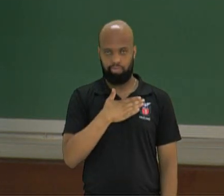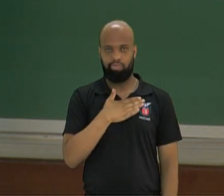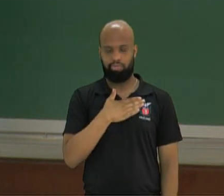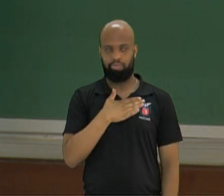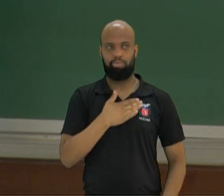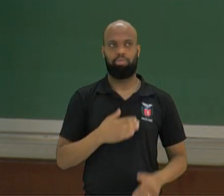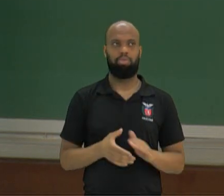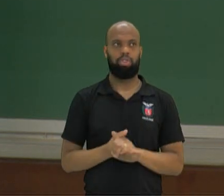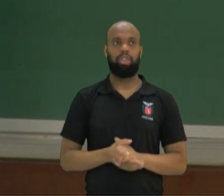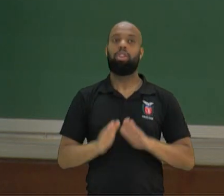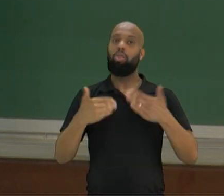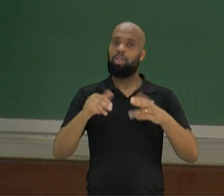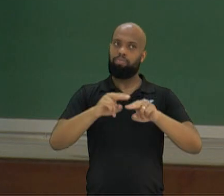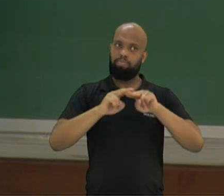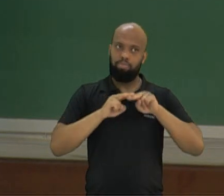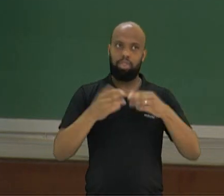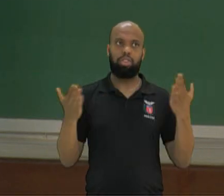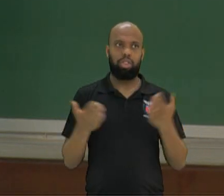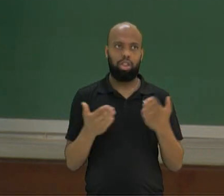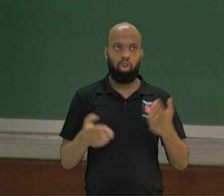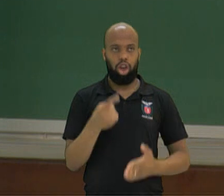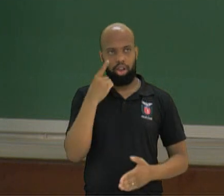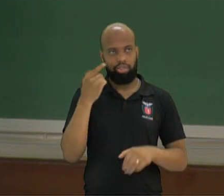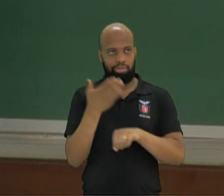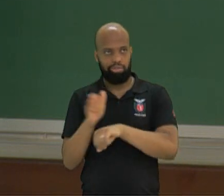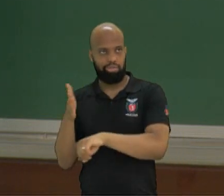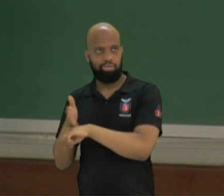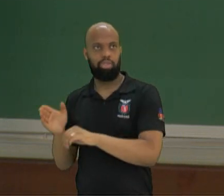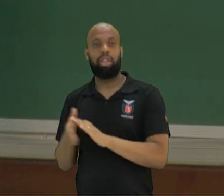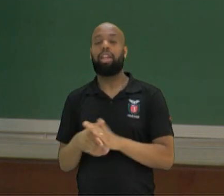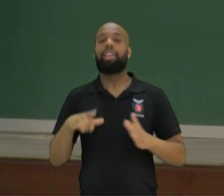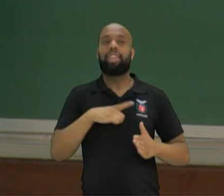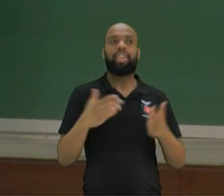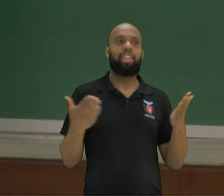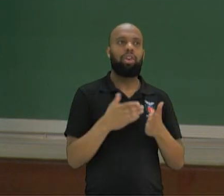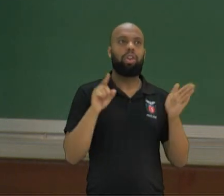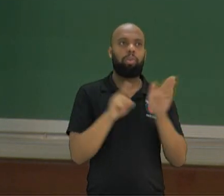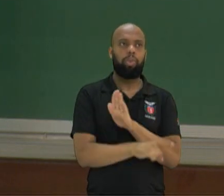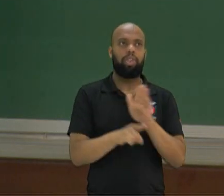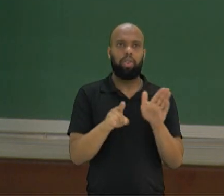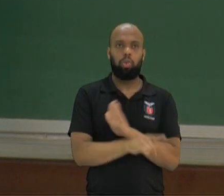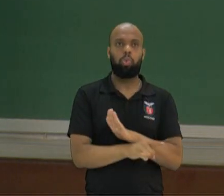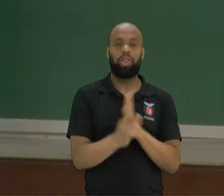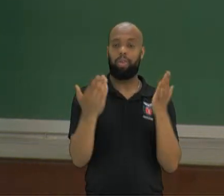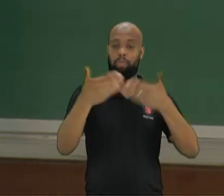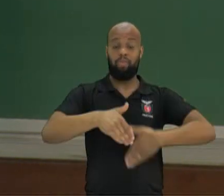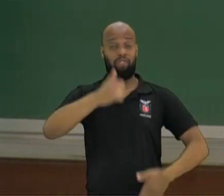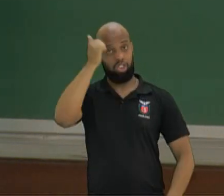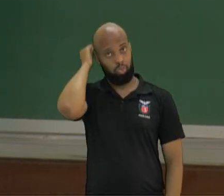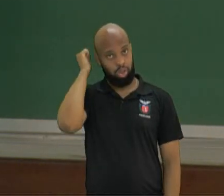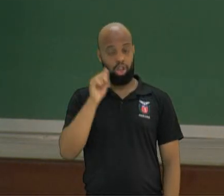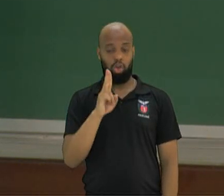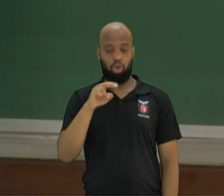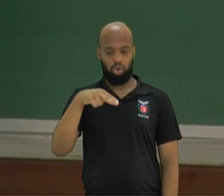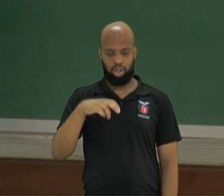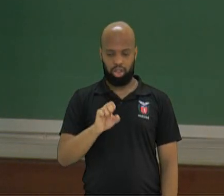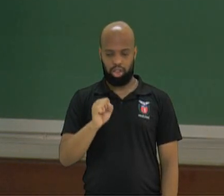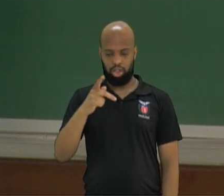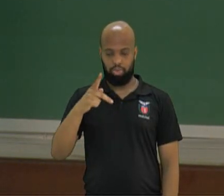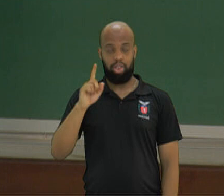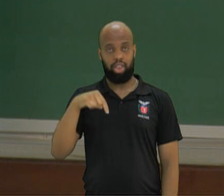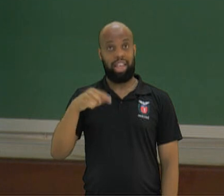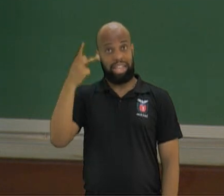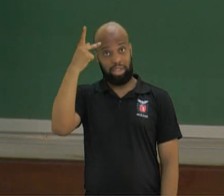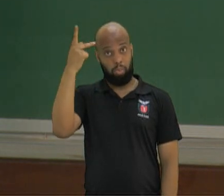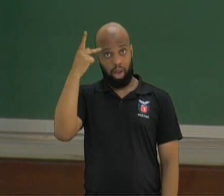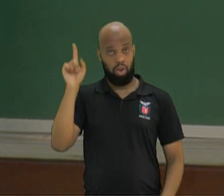Beleza? Sendo assim, vamos praticar. Trouxe para vocês uma questão da Unesp, da Universidade Estadual de